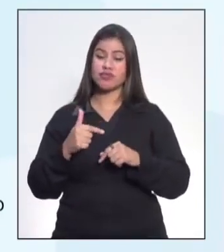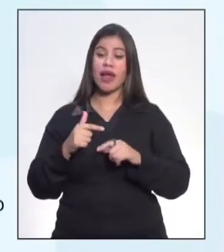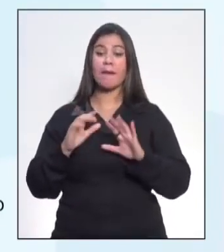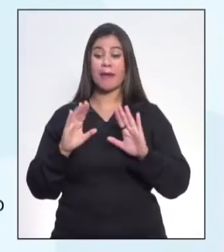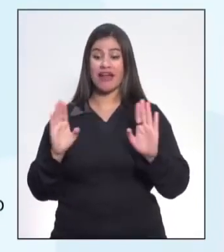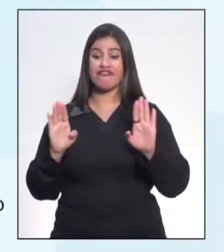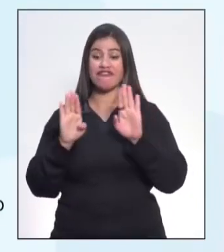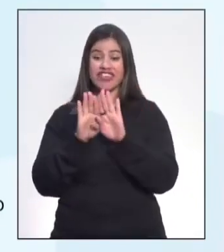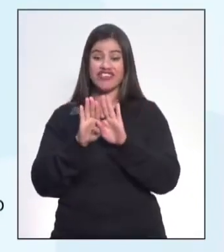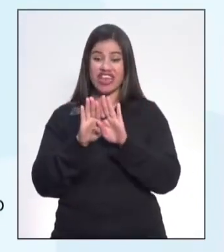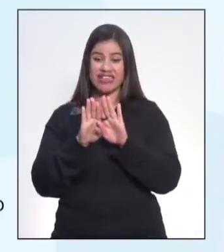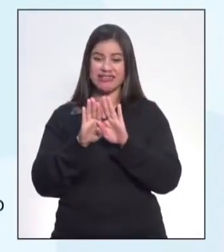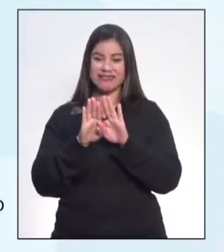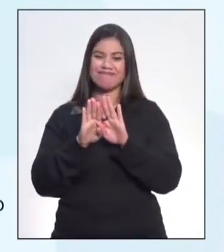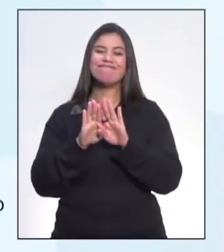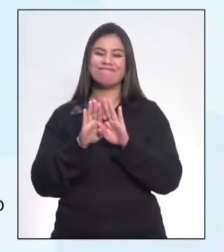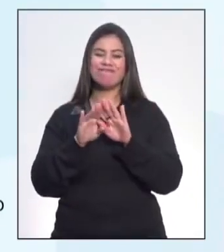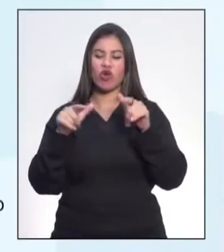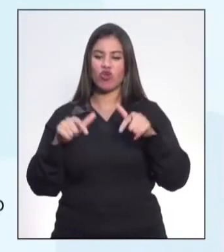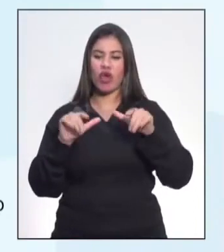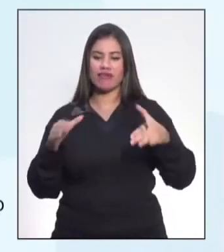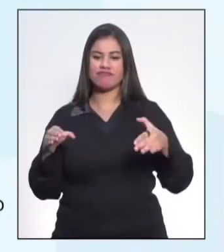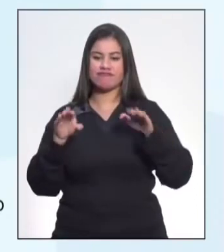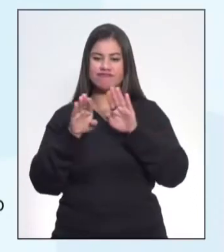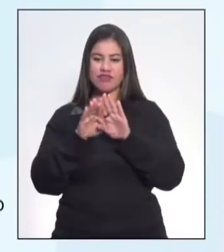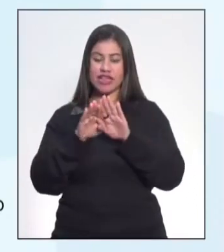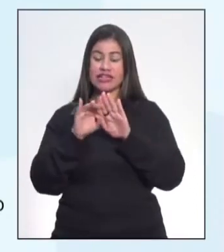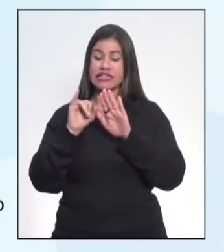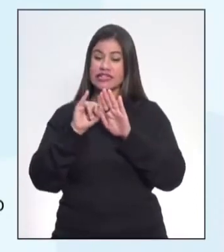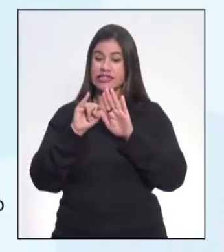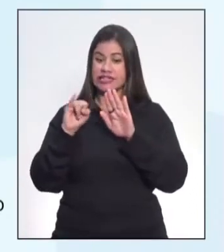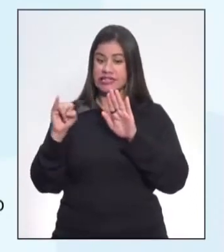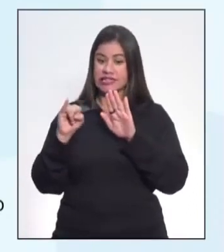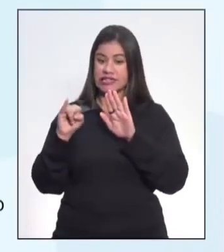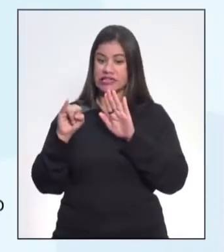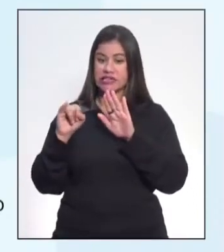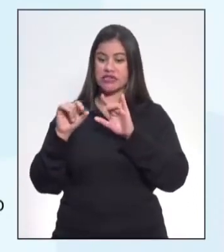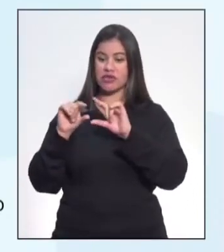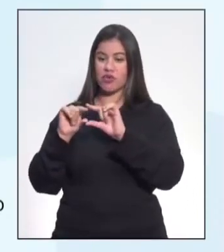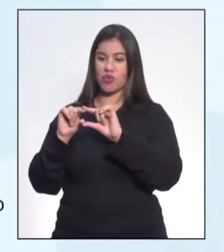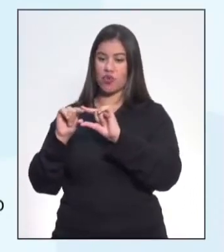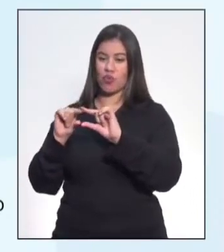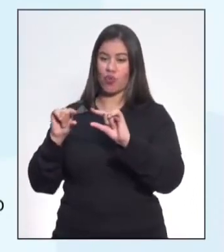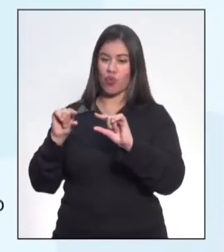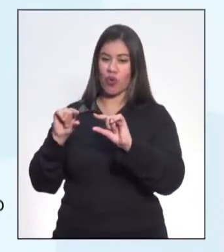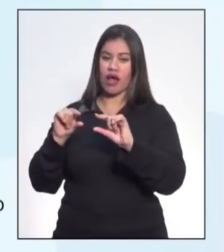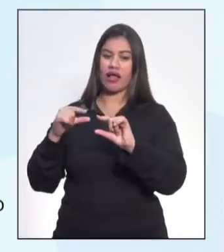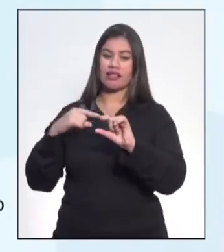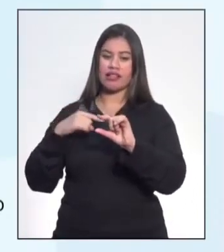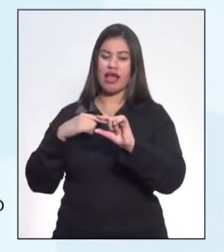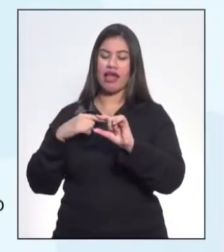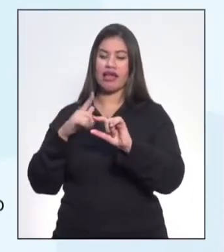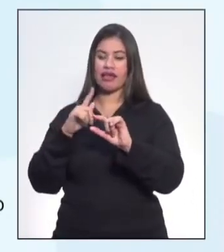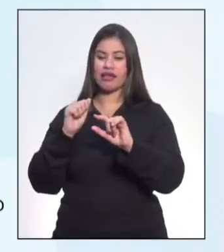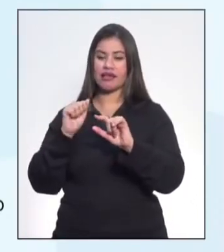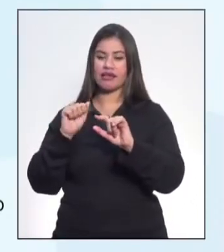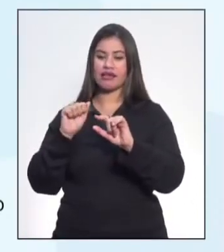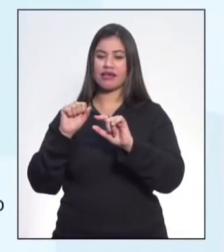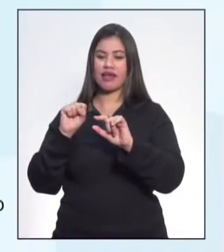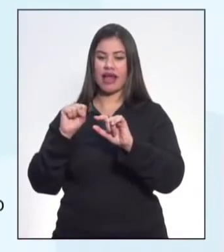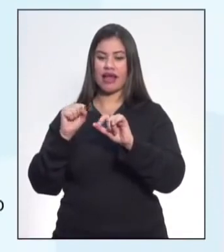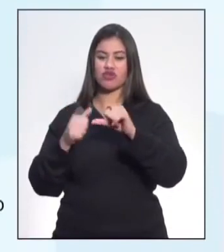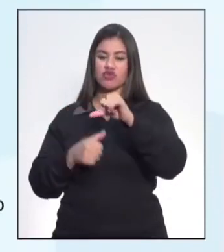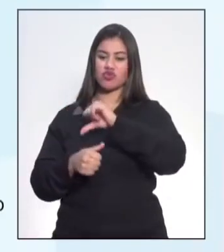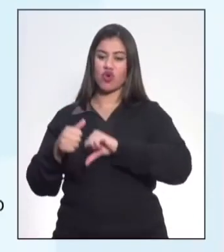está fechada. Mas se tiver uma frestinha, haverá troca, assim, de gases, né, professora? Isso, porque